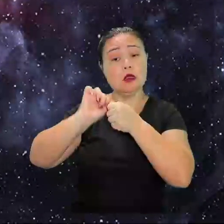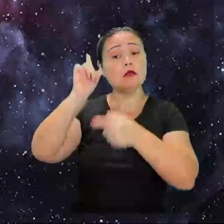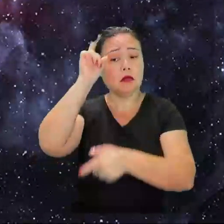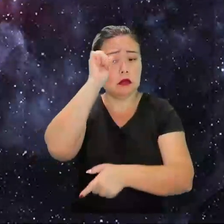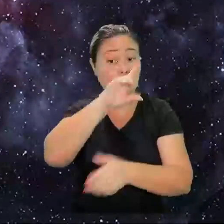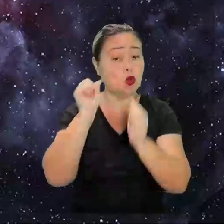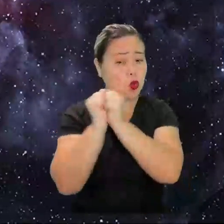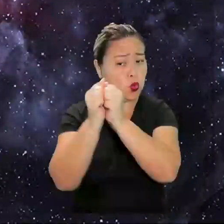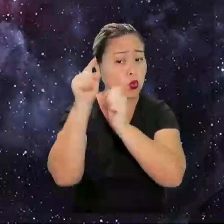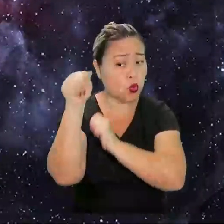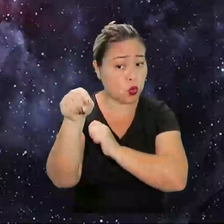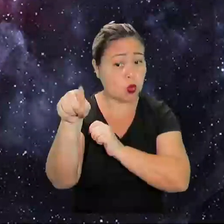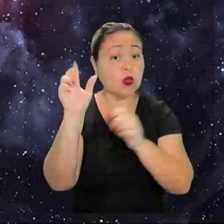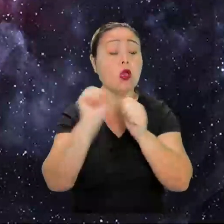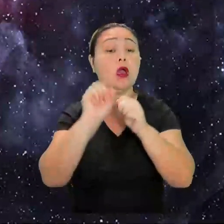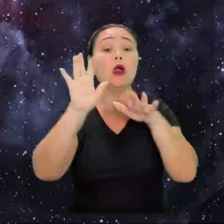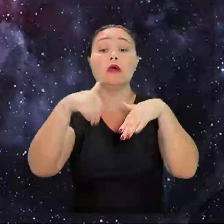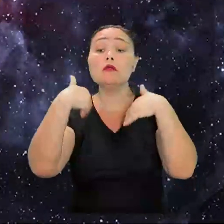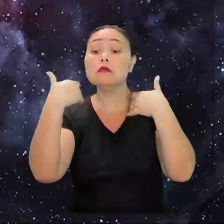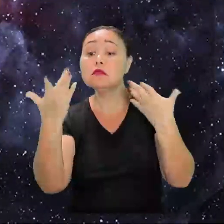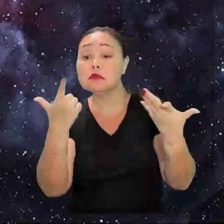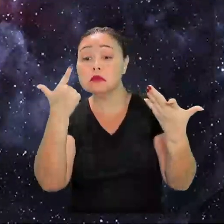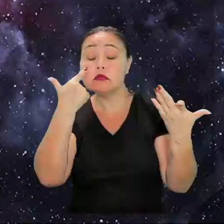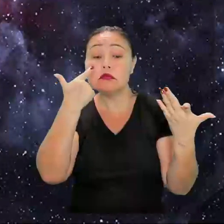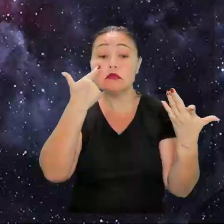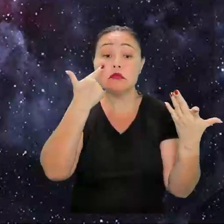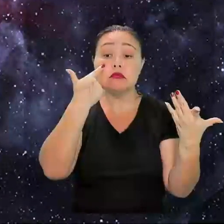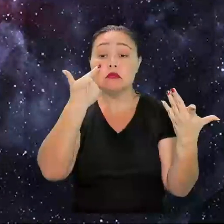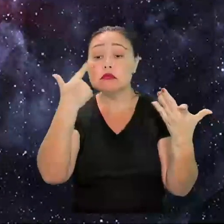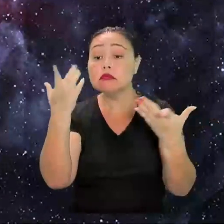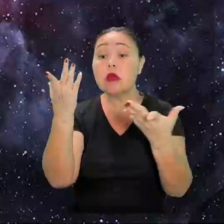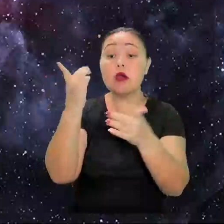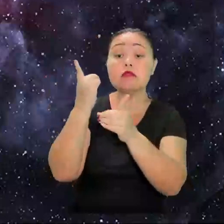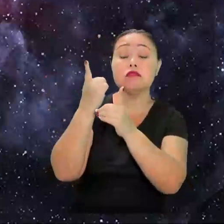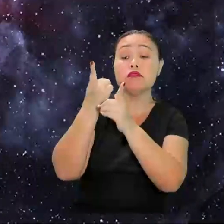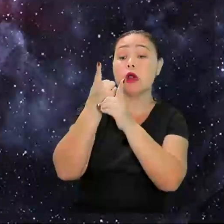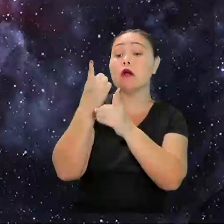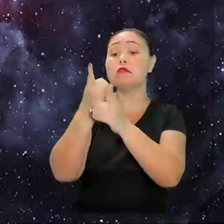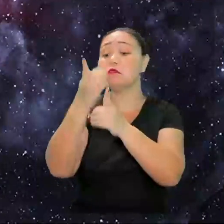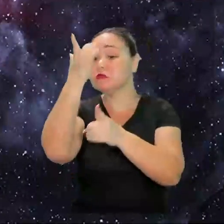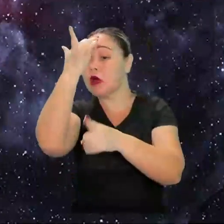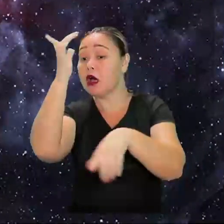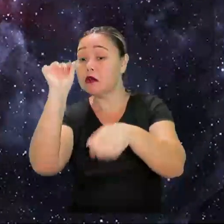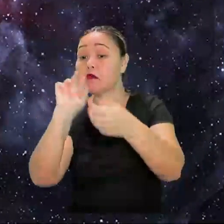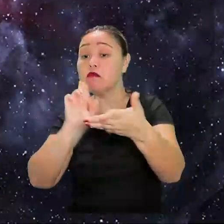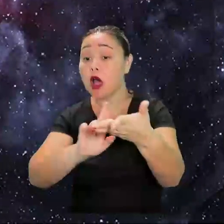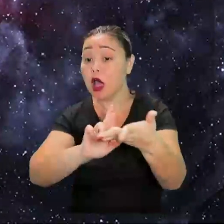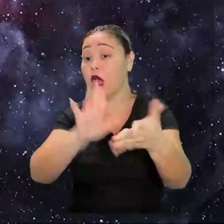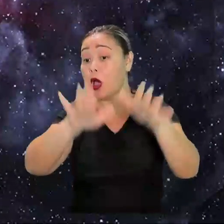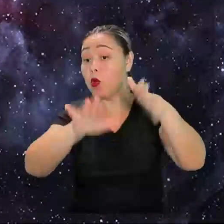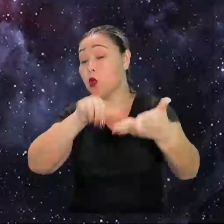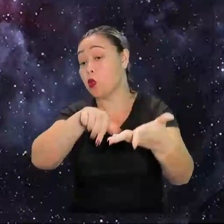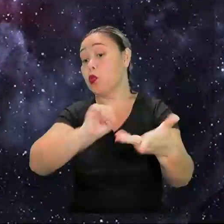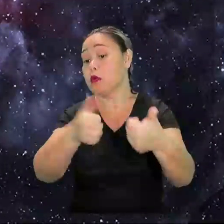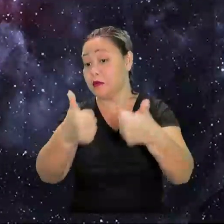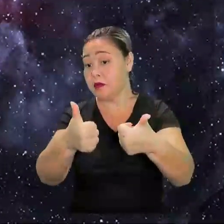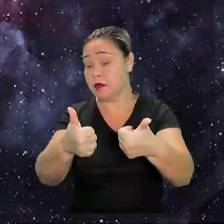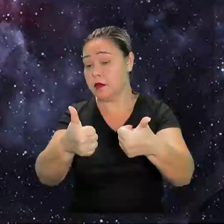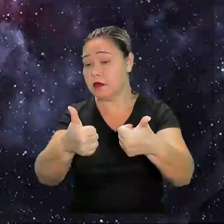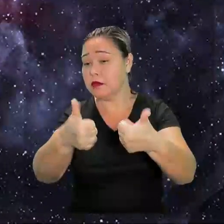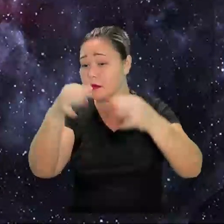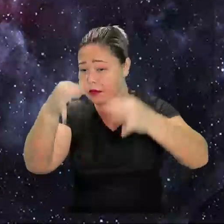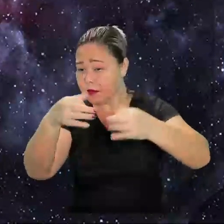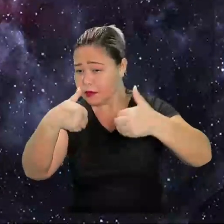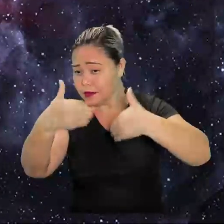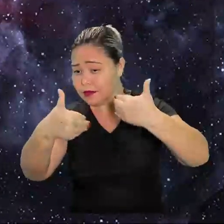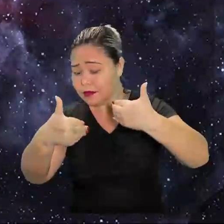umas difíceis junto com vocês, para de repente vocês se encontrarem com a facilidade na hora de resolver algumas, tá bom? Beleza. Certinho